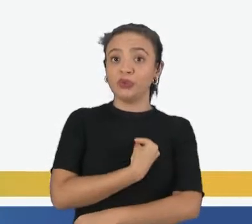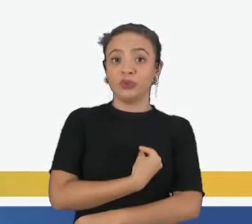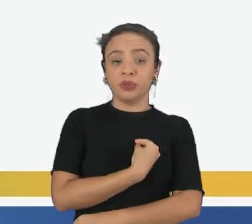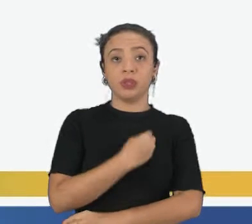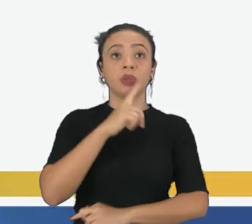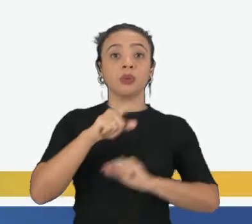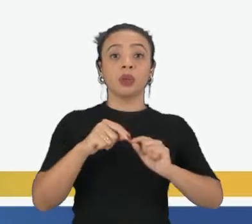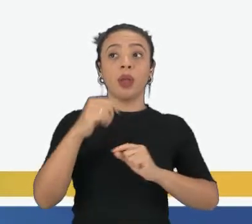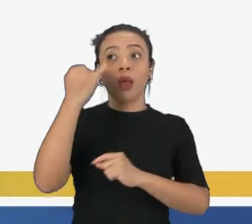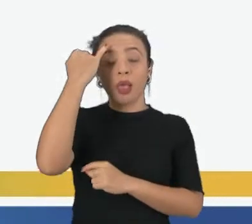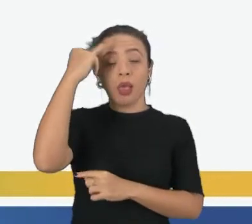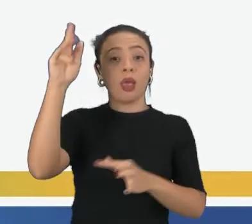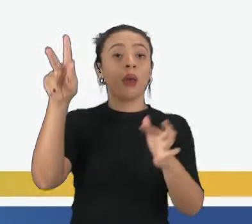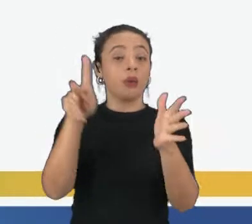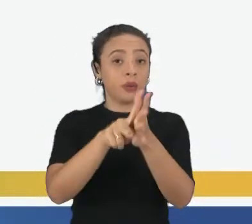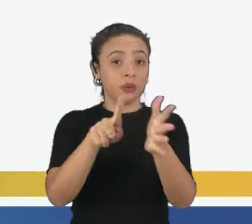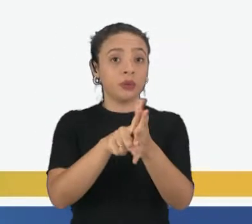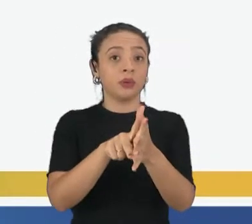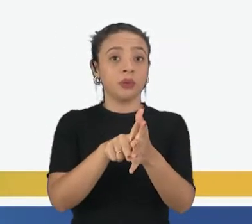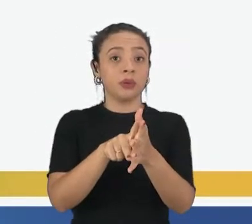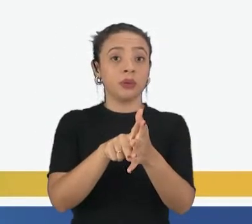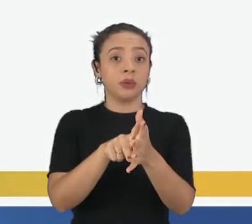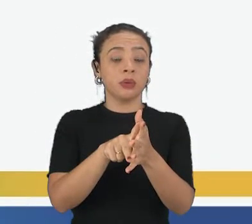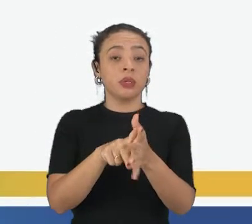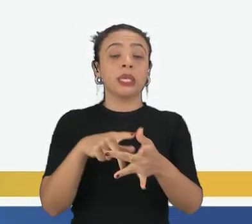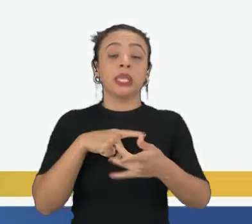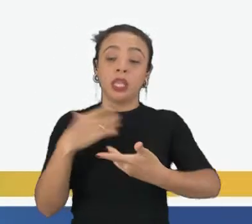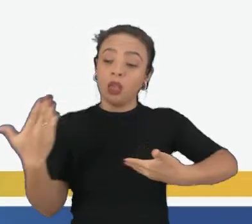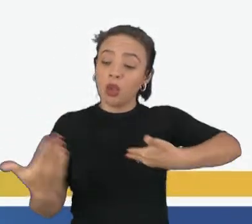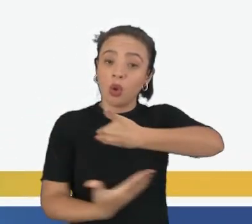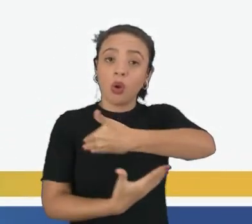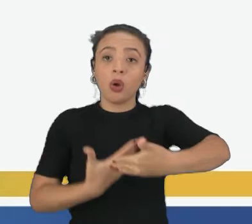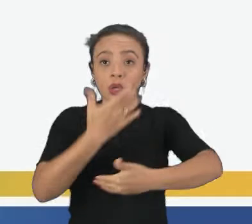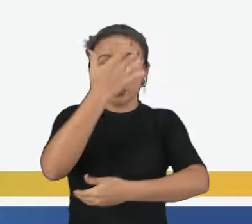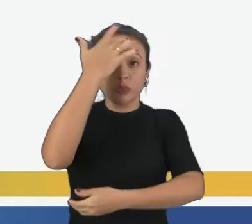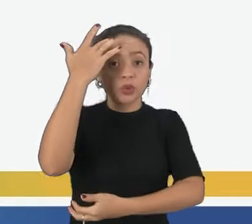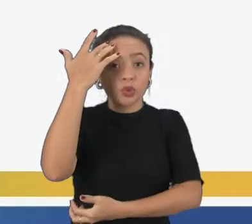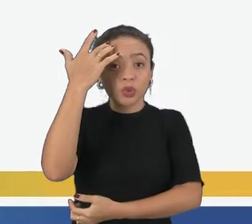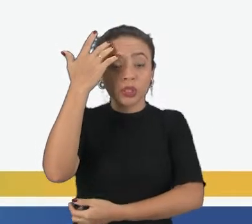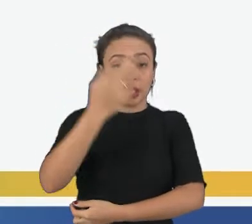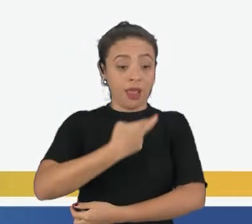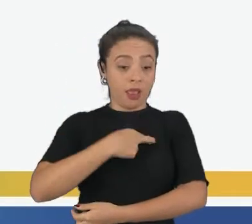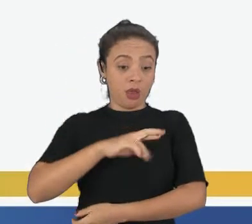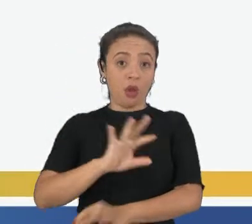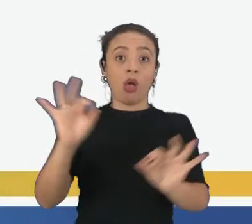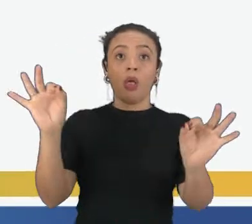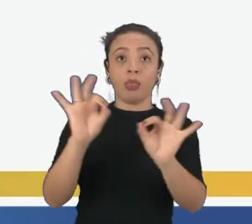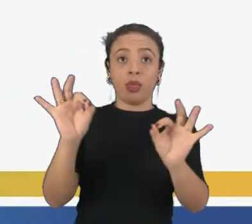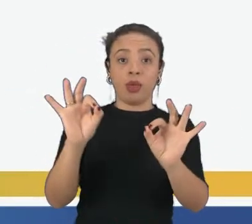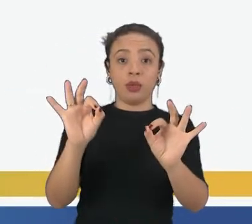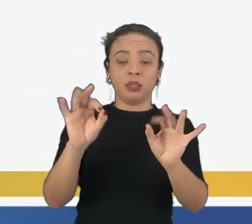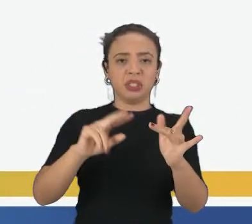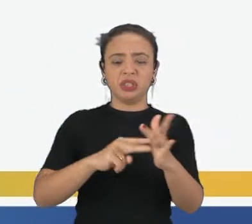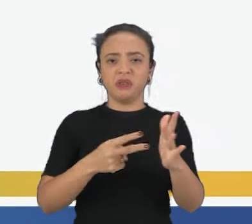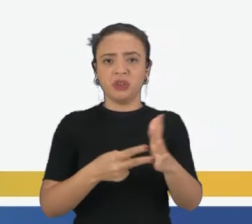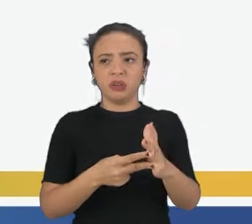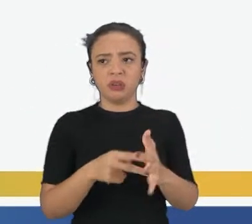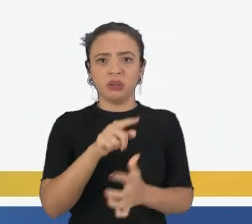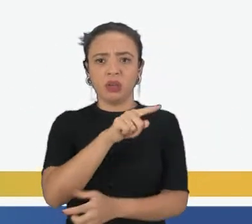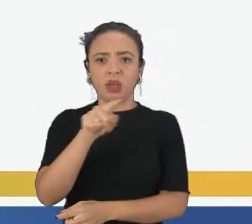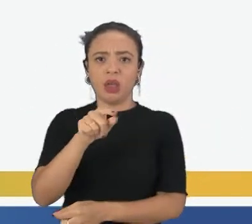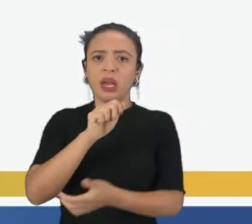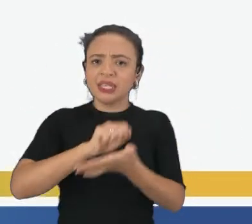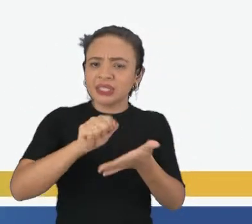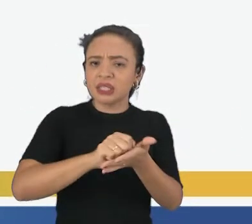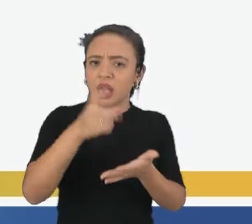são aquelas ideias comuns relacionadas com as pessoas que não tem religião não é que eles estejam propriamente